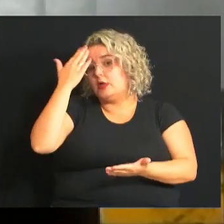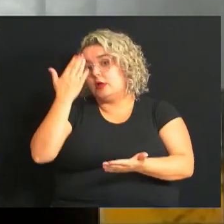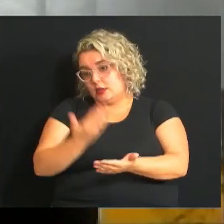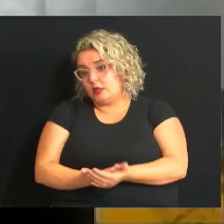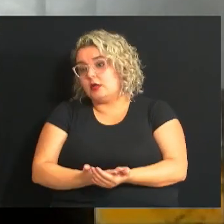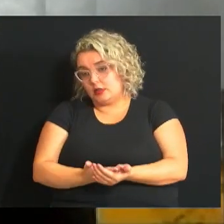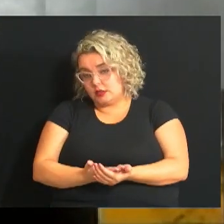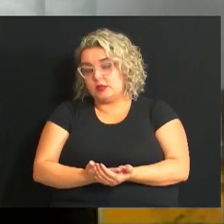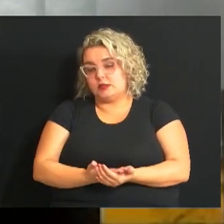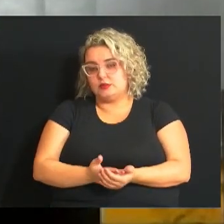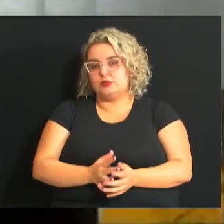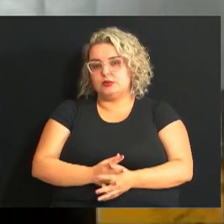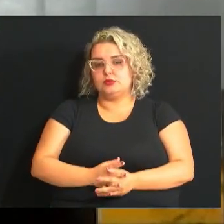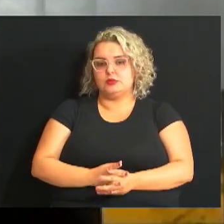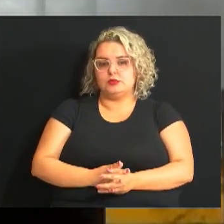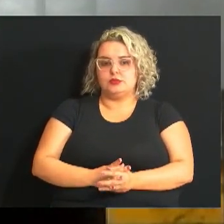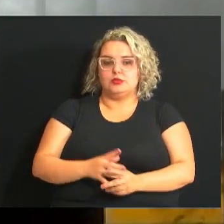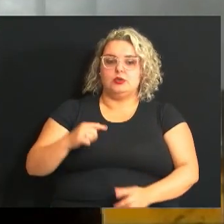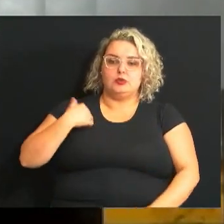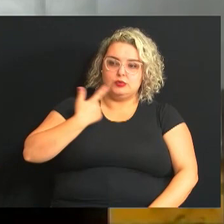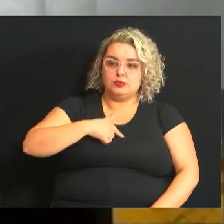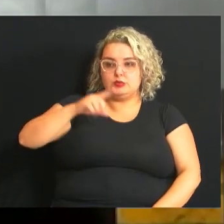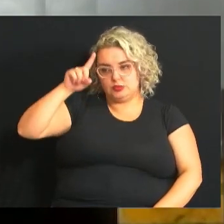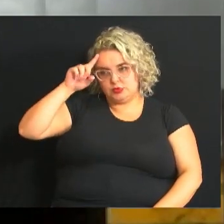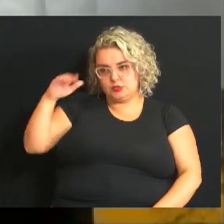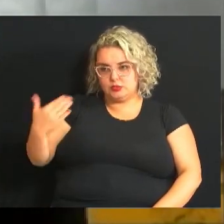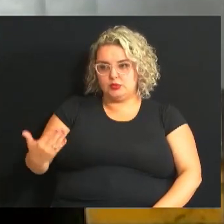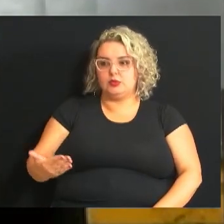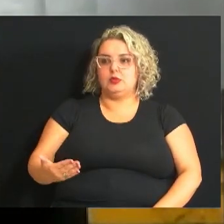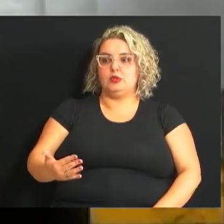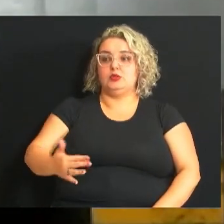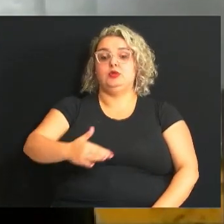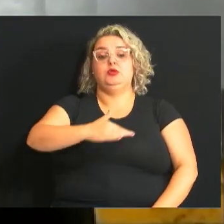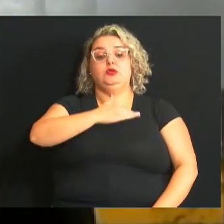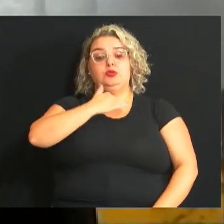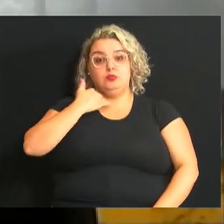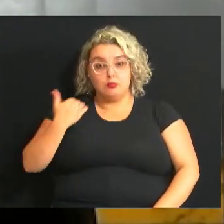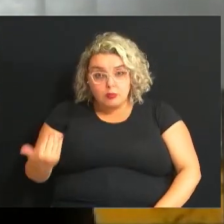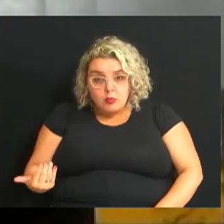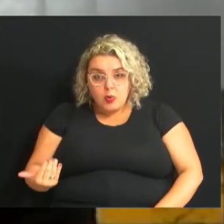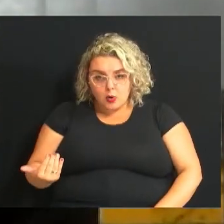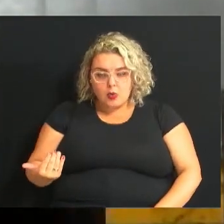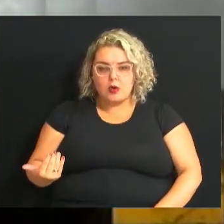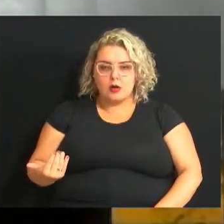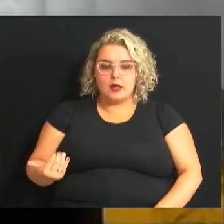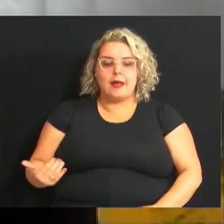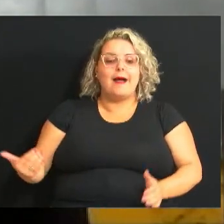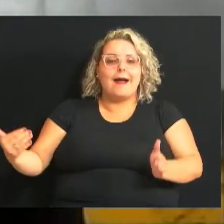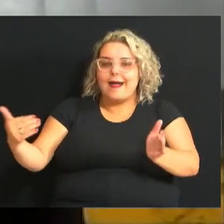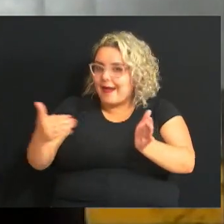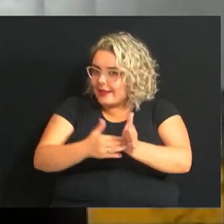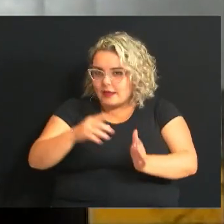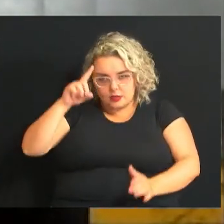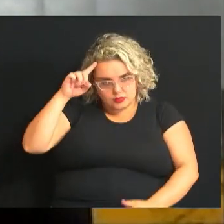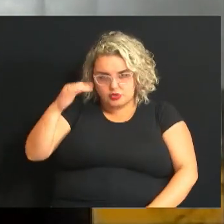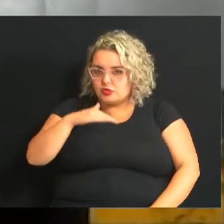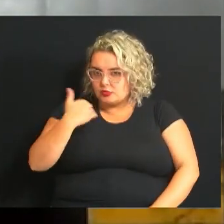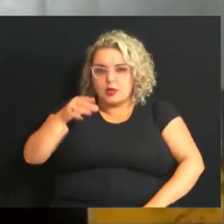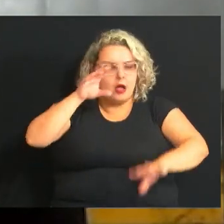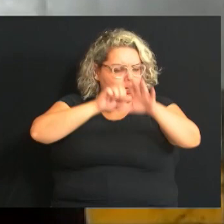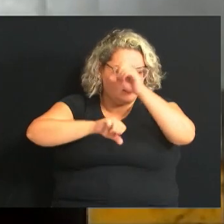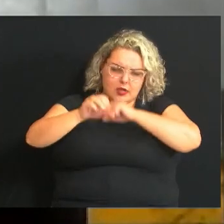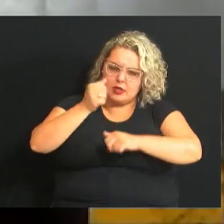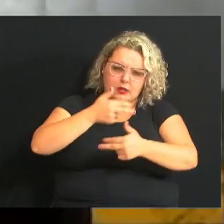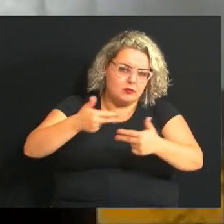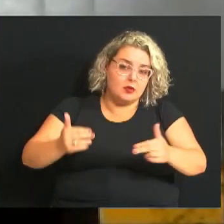que a gente morre tendo que aprender coisas na vida. Então, a gente tem que ter essa disposição para se